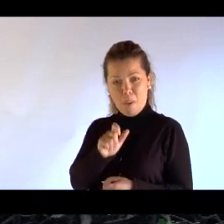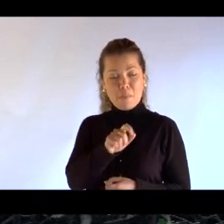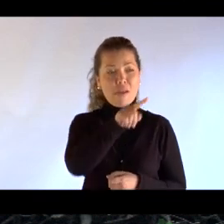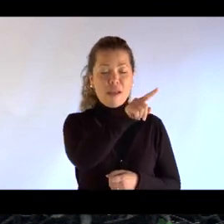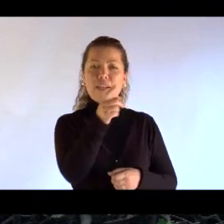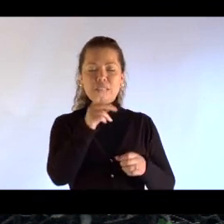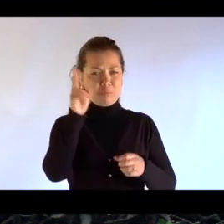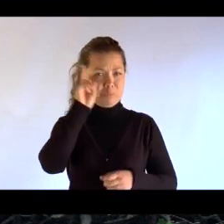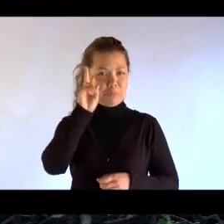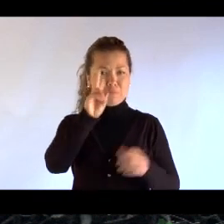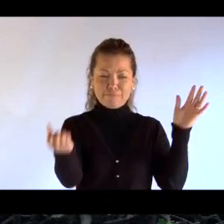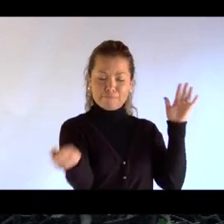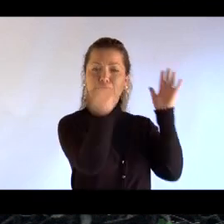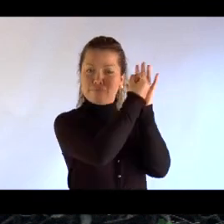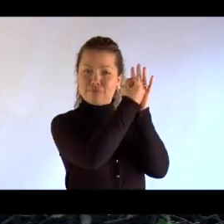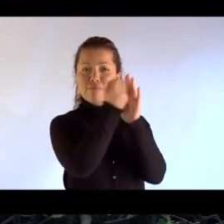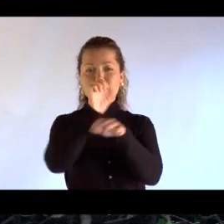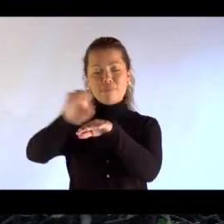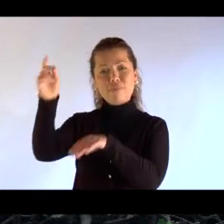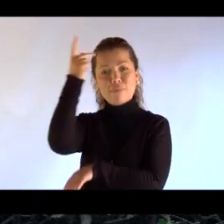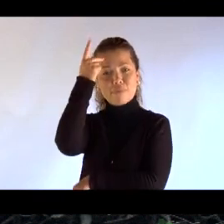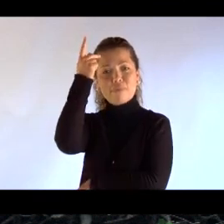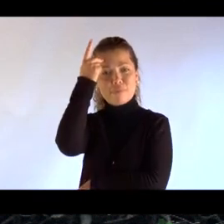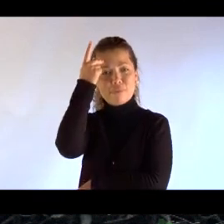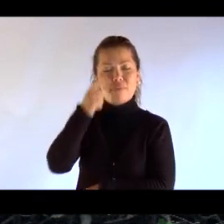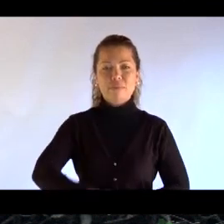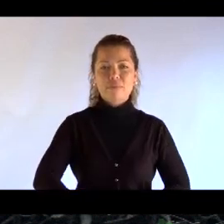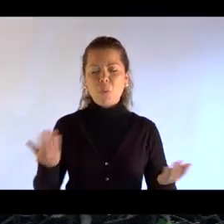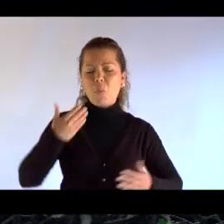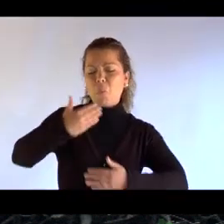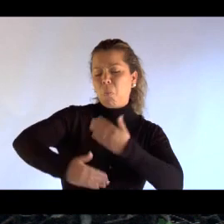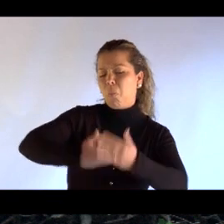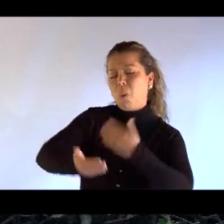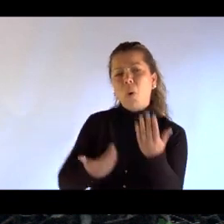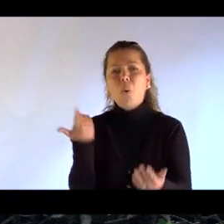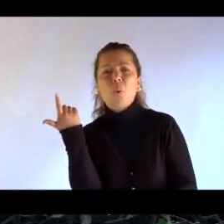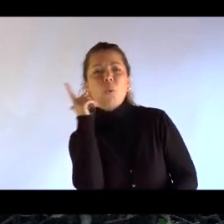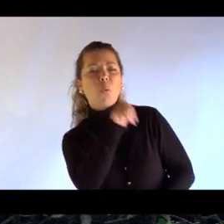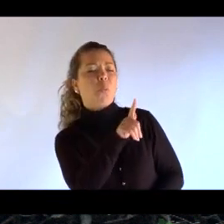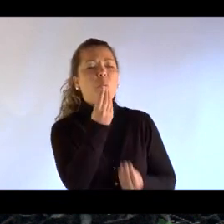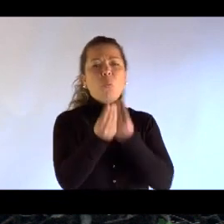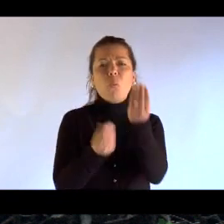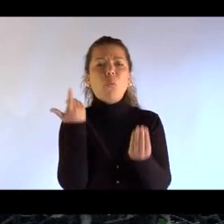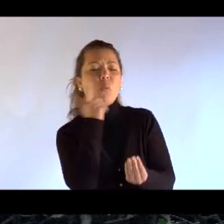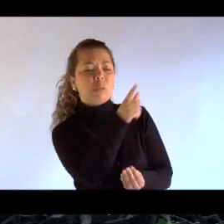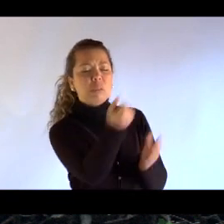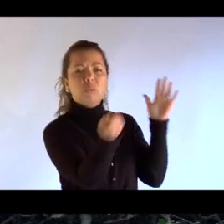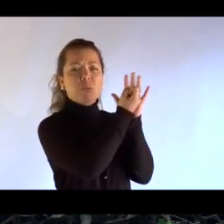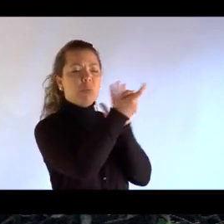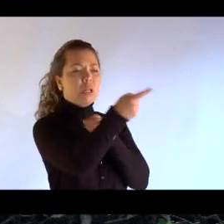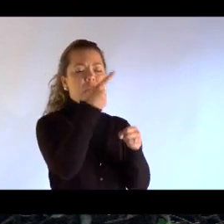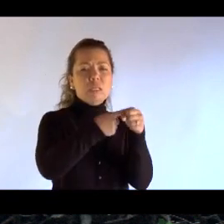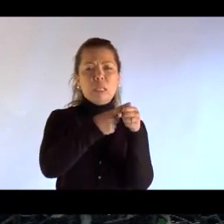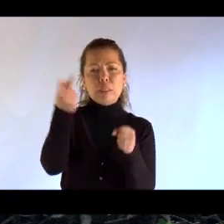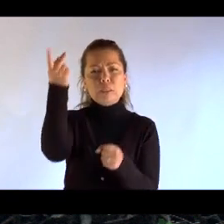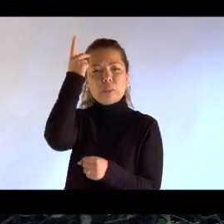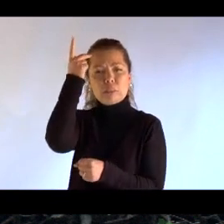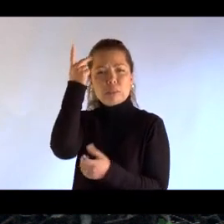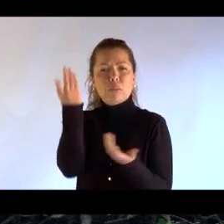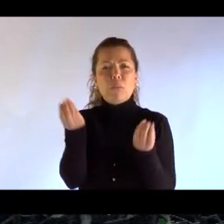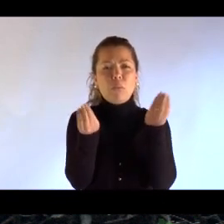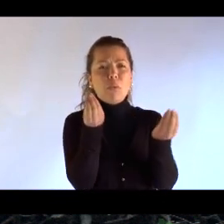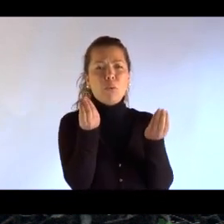sumissem da região. Hoje, conseguir mariscos, vedete do prato junto com o arroz, é uma arte e a busca vale a pena.